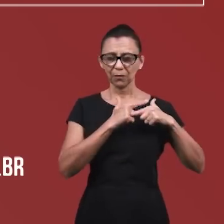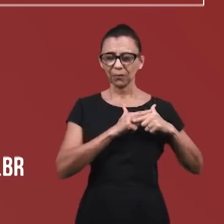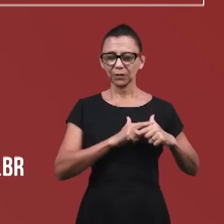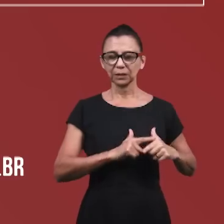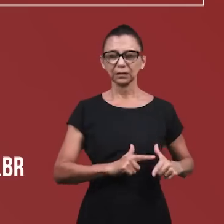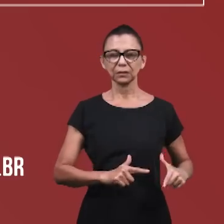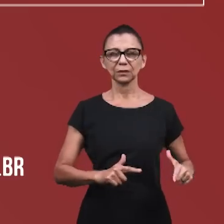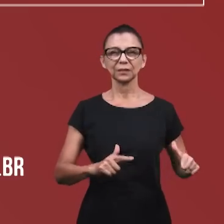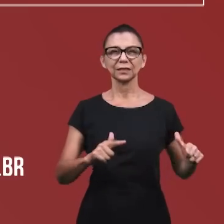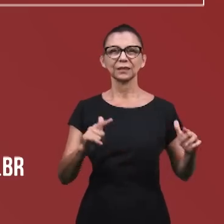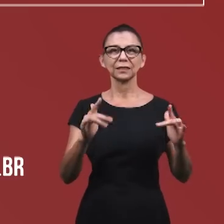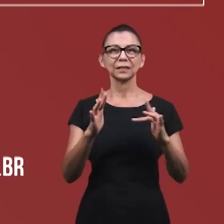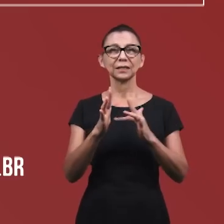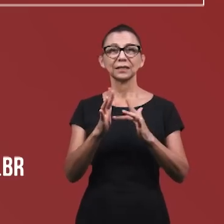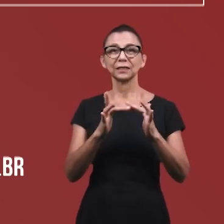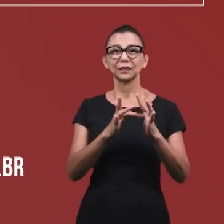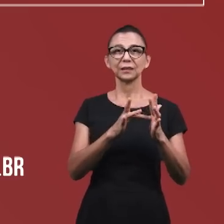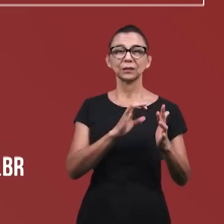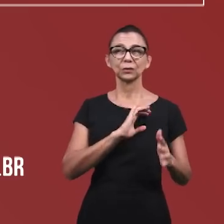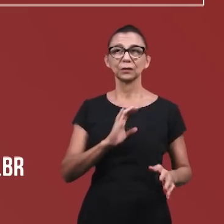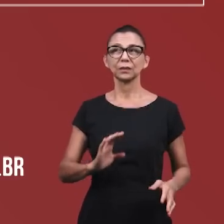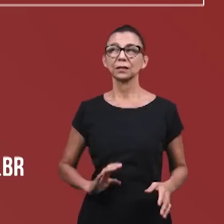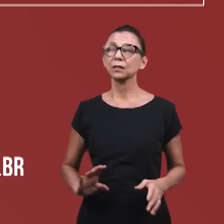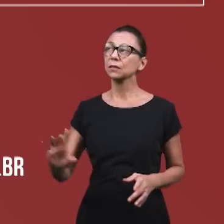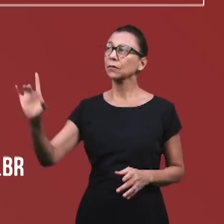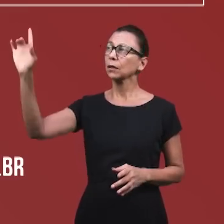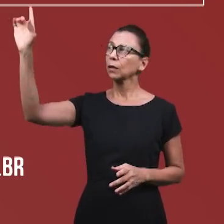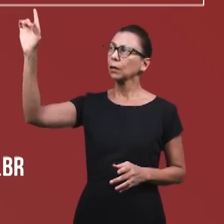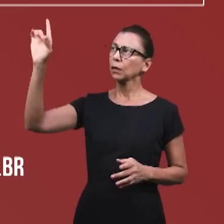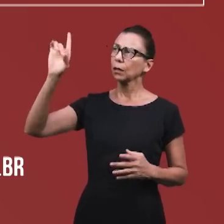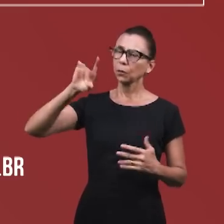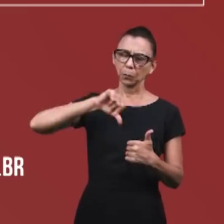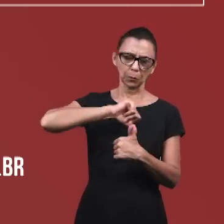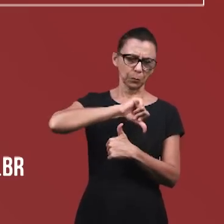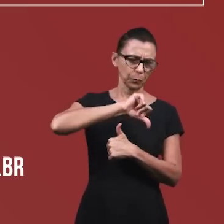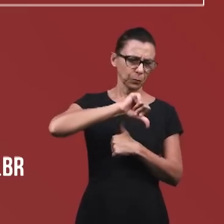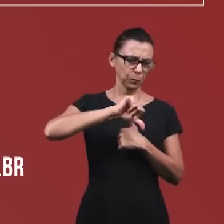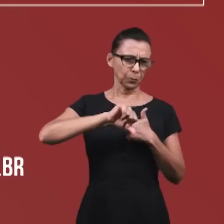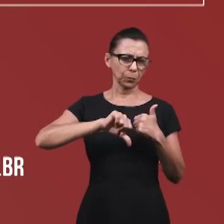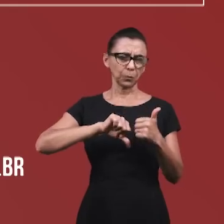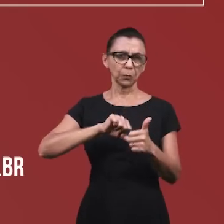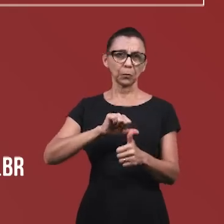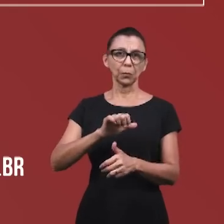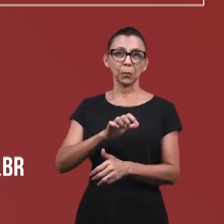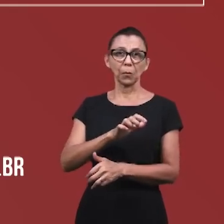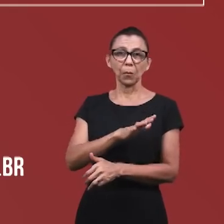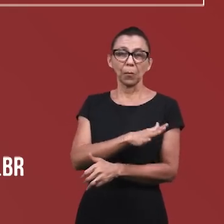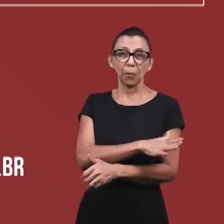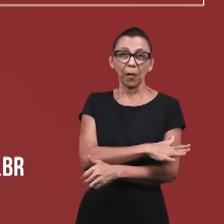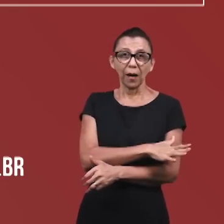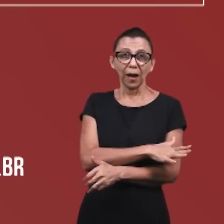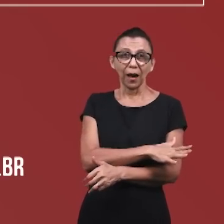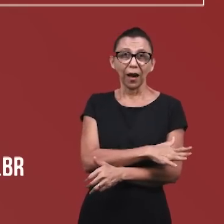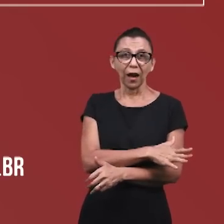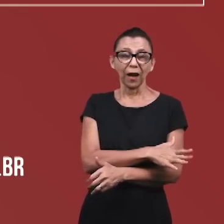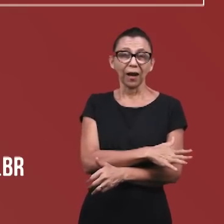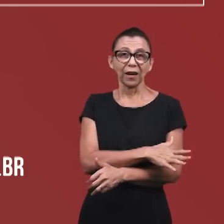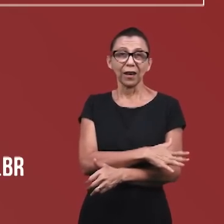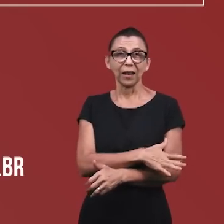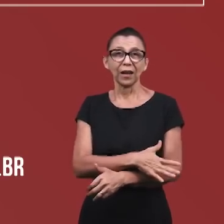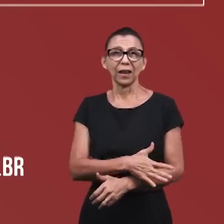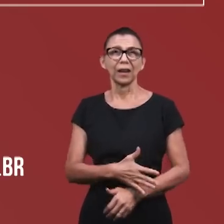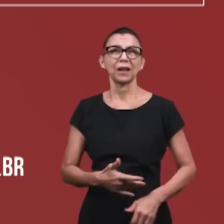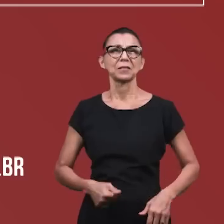vazia, Jesus Cristo transformou. Não tinha